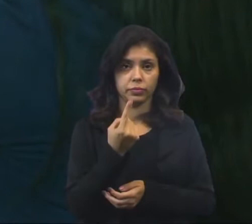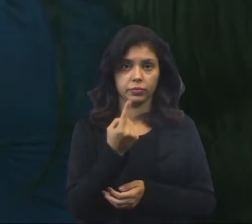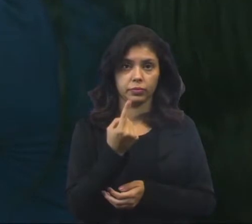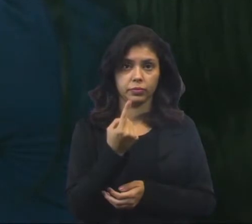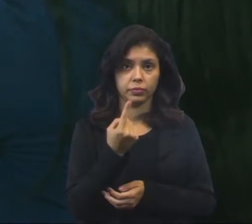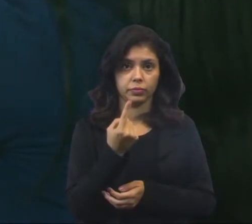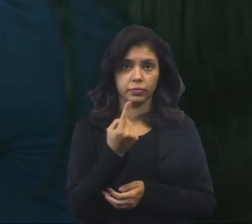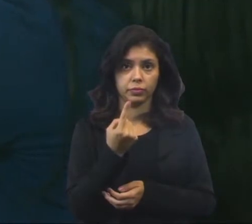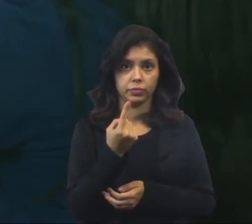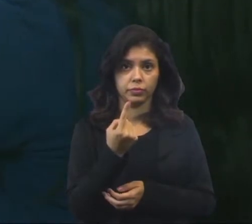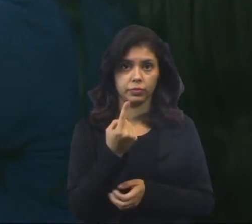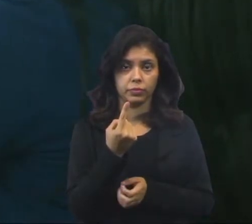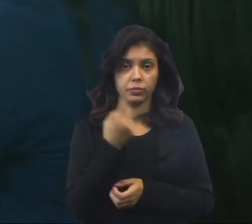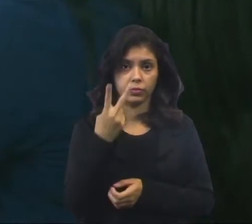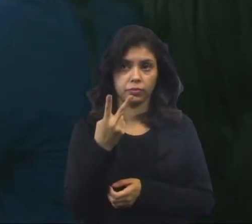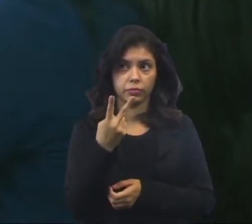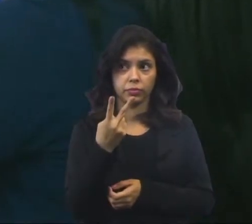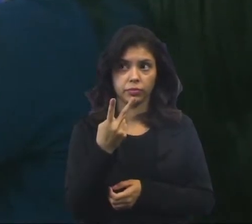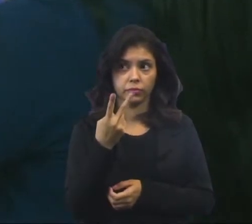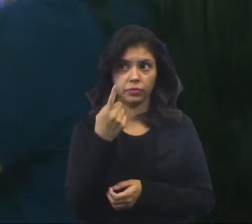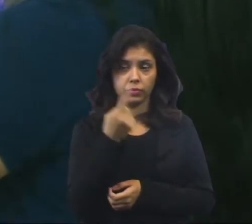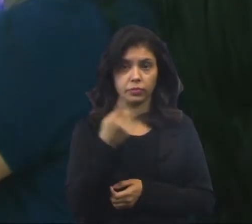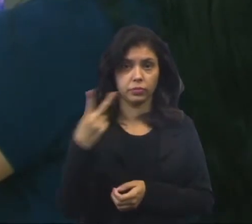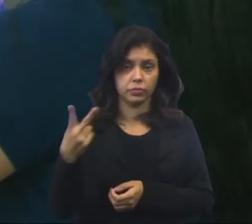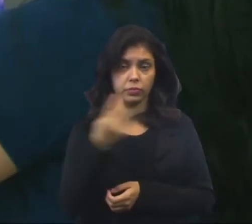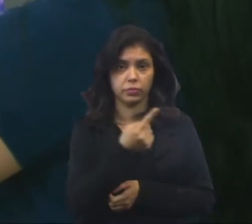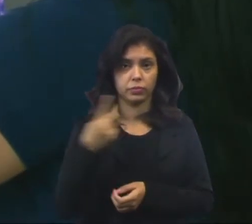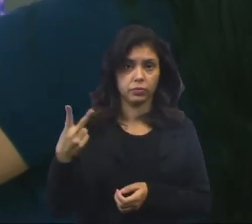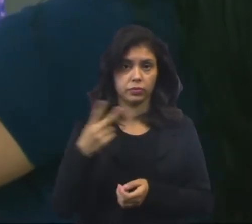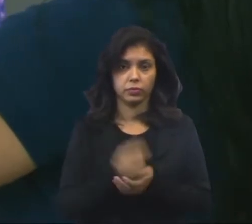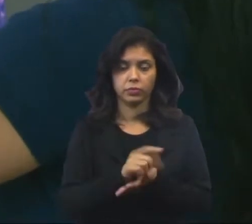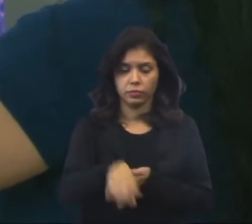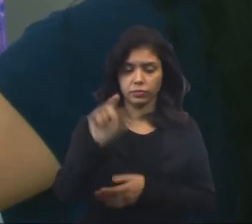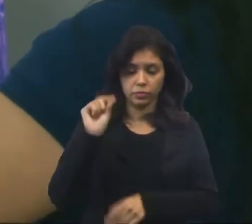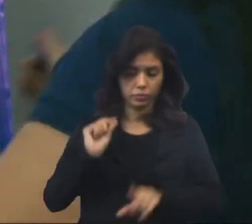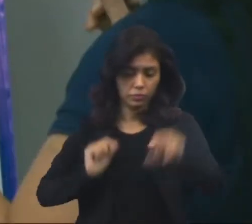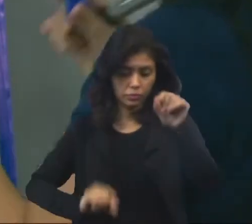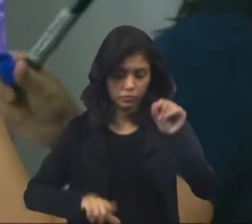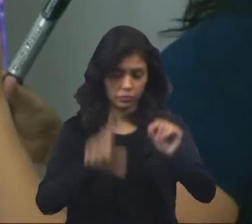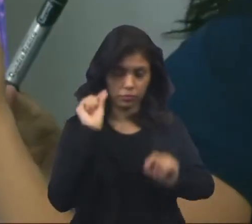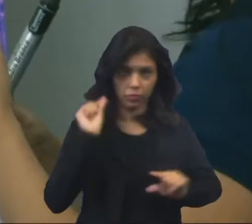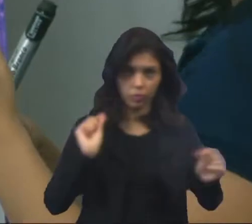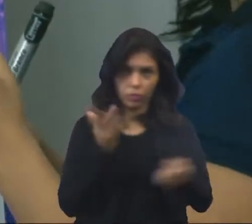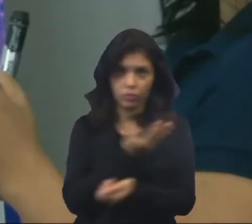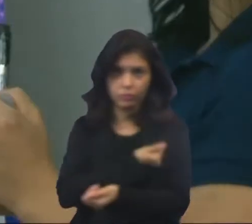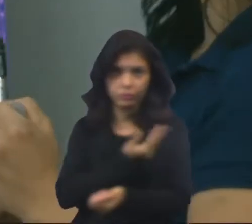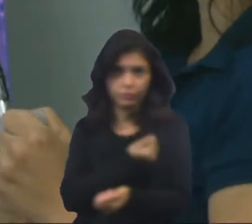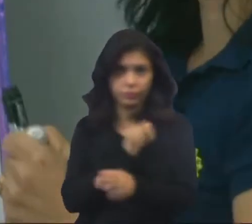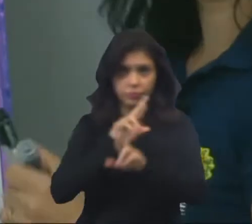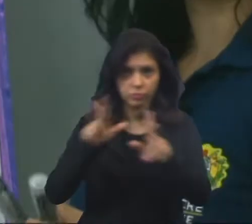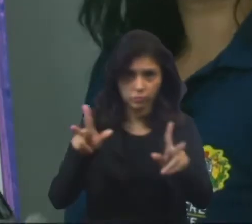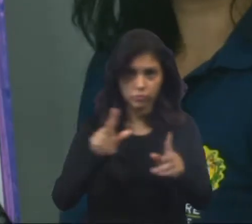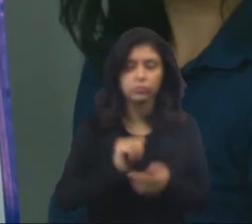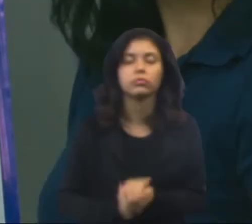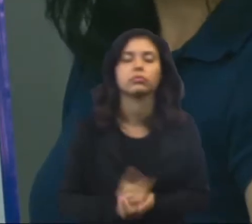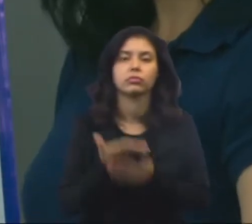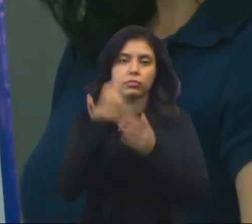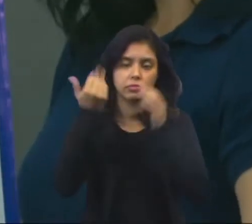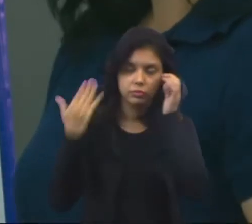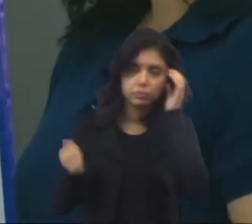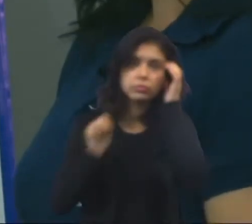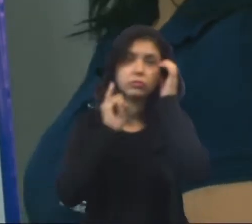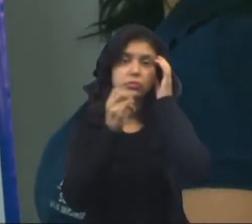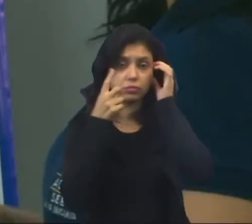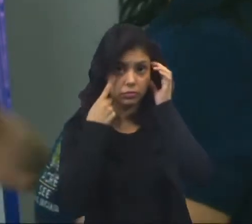1, ó. 1, 2, 1, 2. Aí eu vou selecionando números diferentes do que eu selecionei anteriormente. Se a